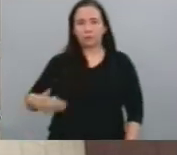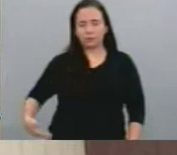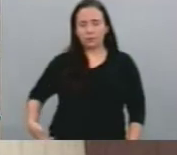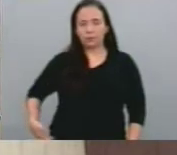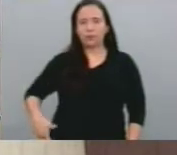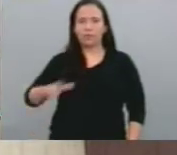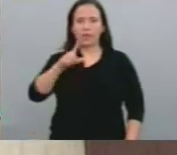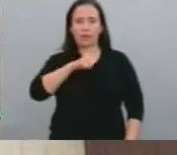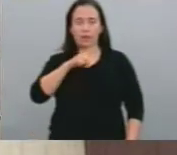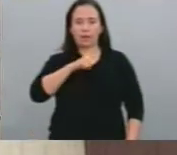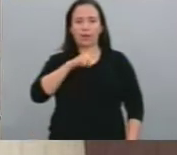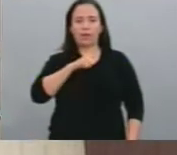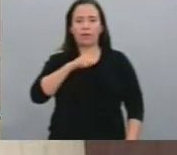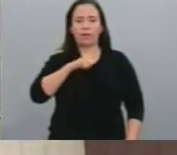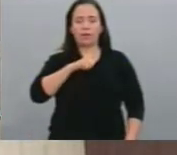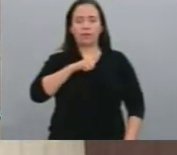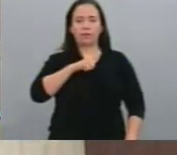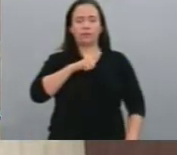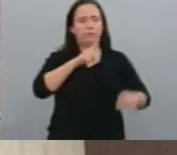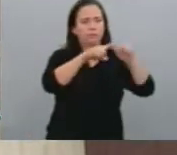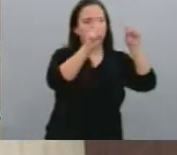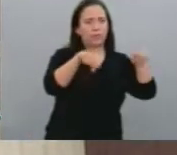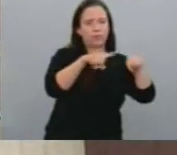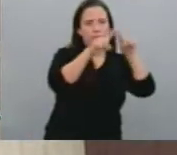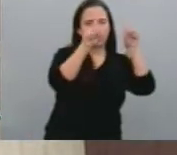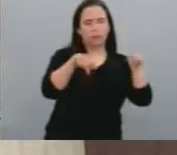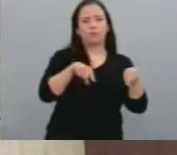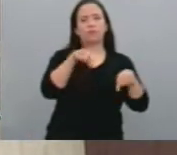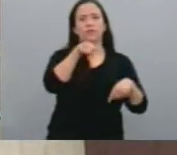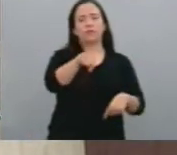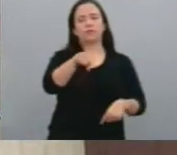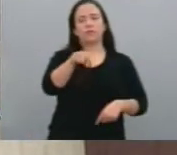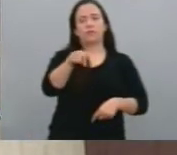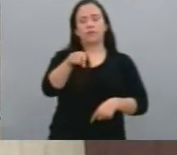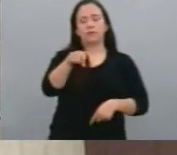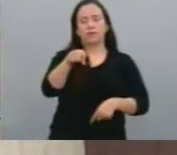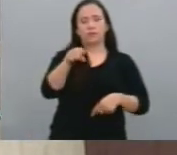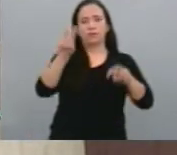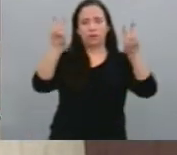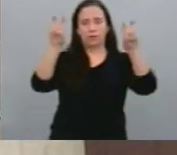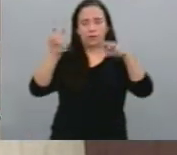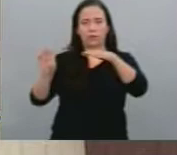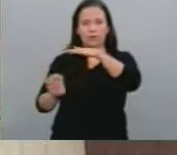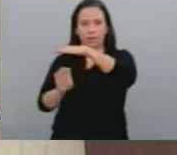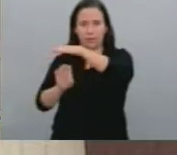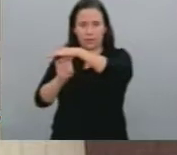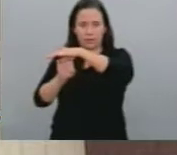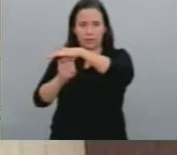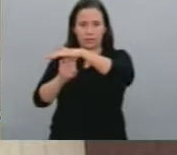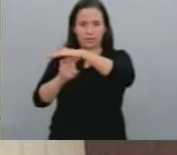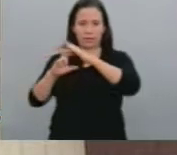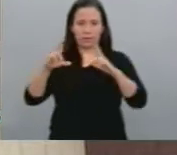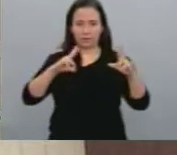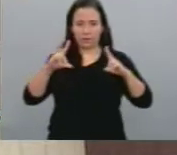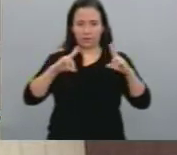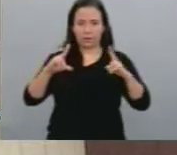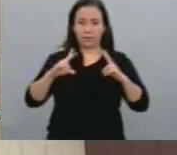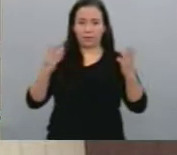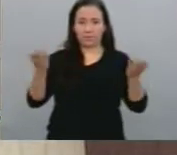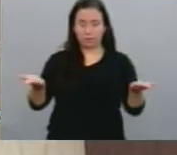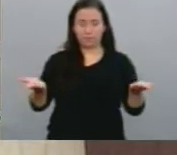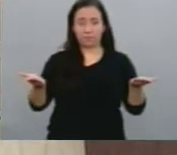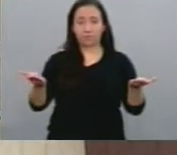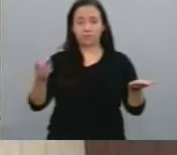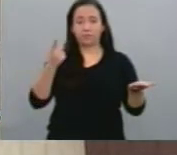em benefício, em favor da economia do setor privado. É muito comum,